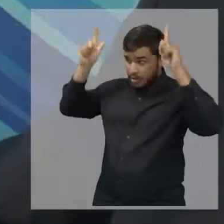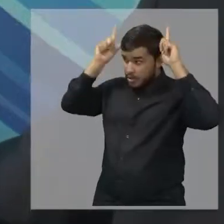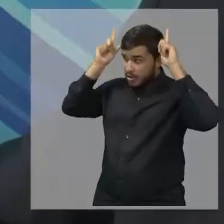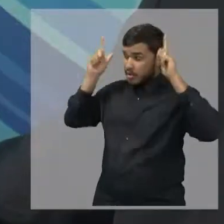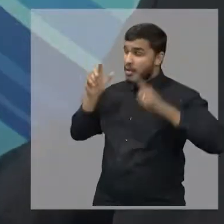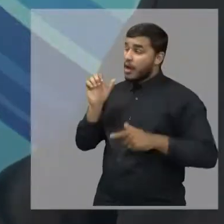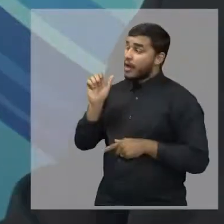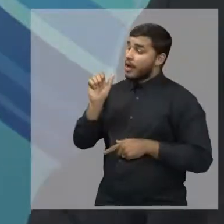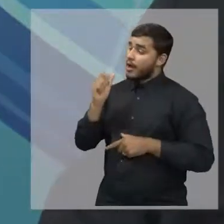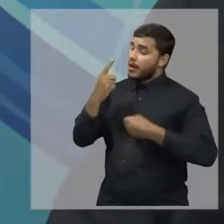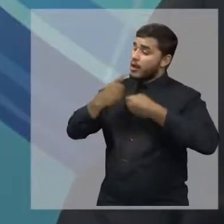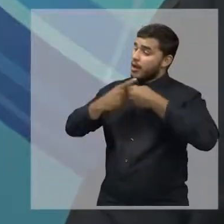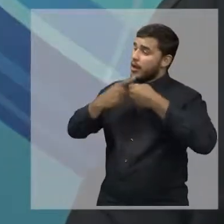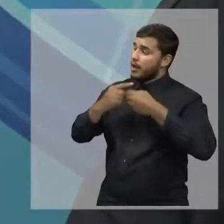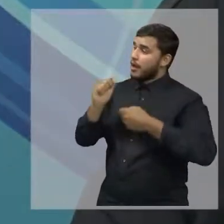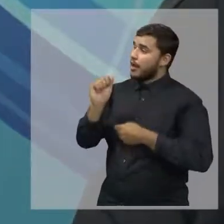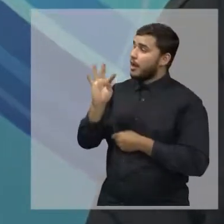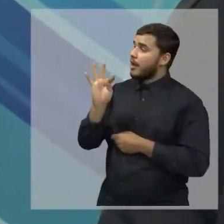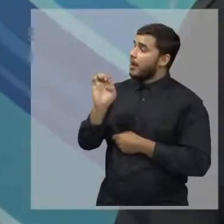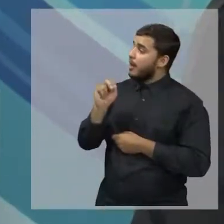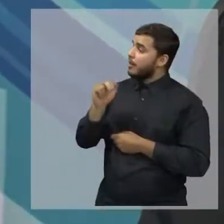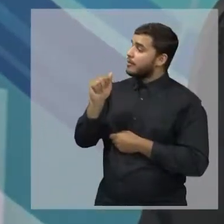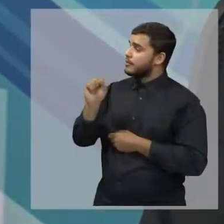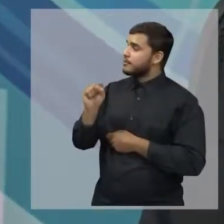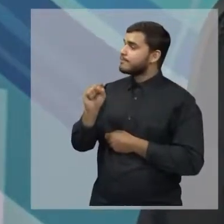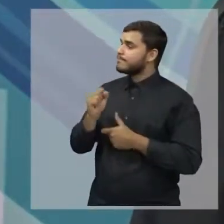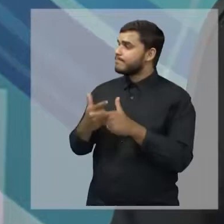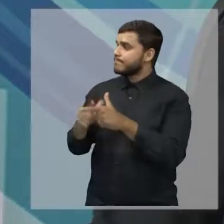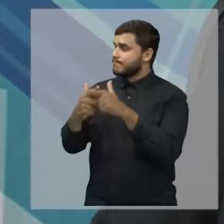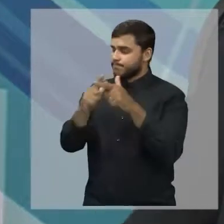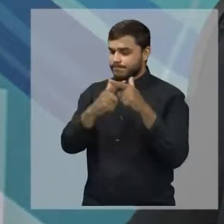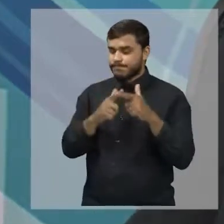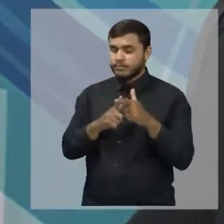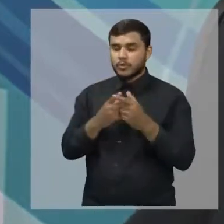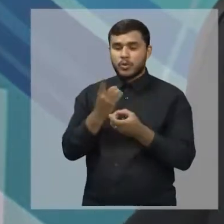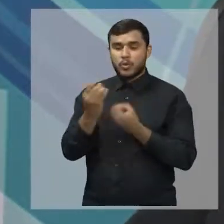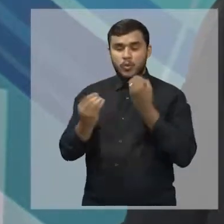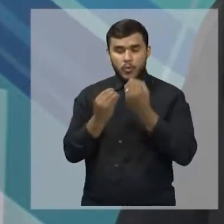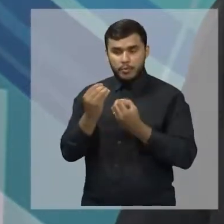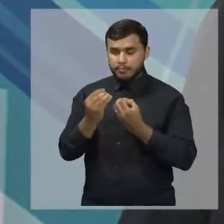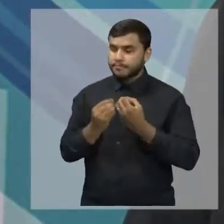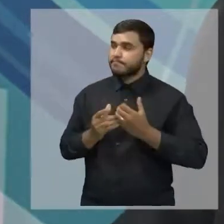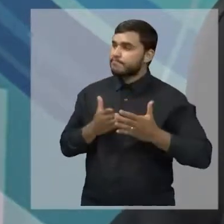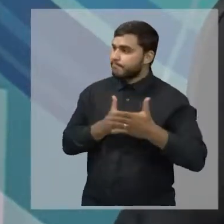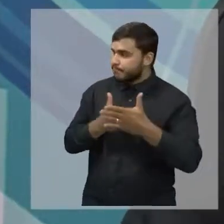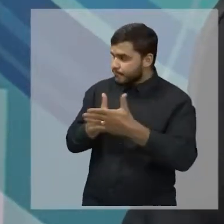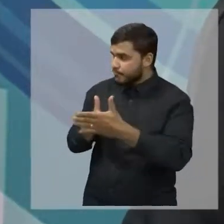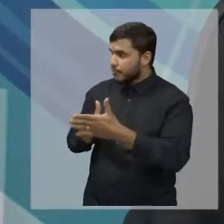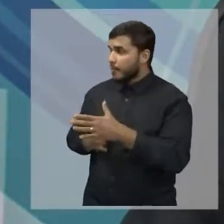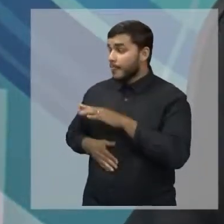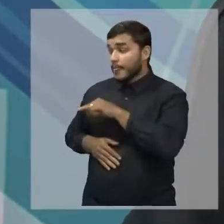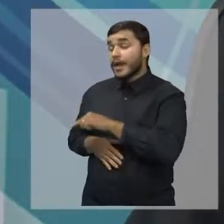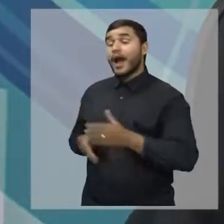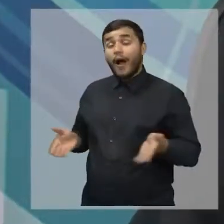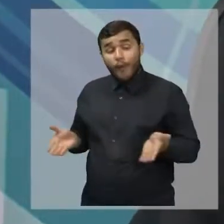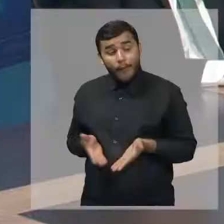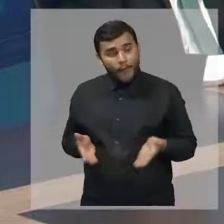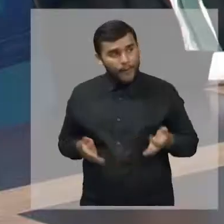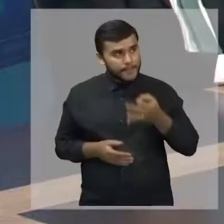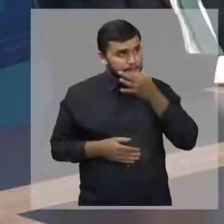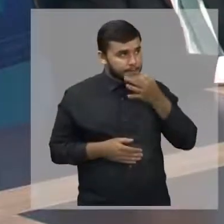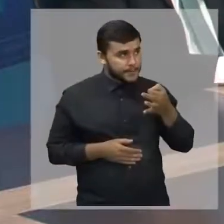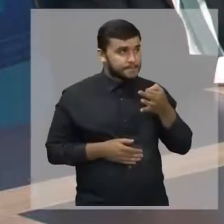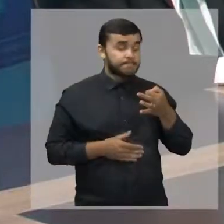muito grande, ficou inviabilizada a democracia direta. Mas eu acredito que com essa tecnologia digital,